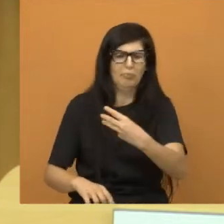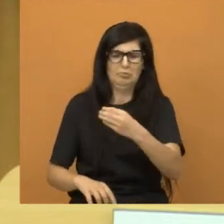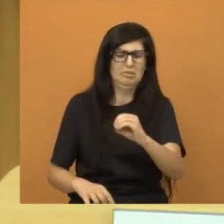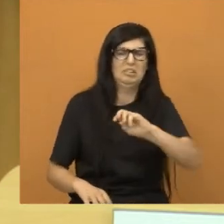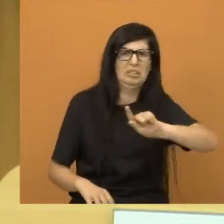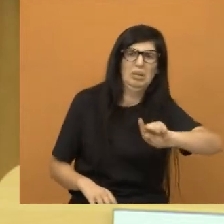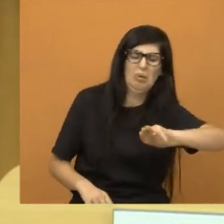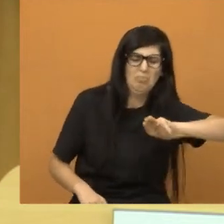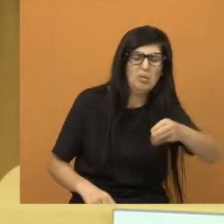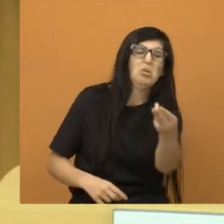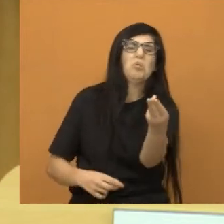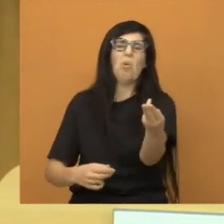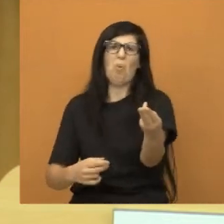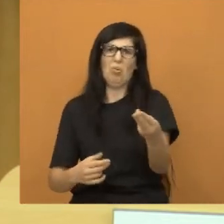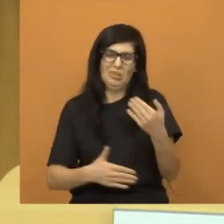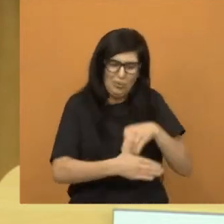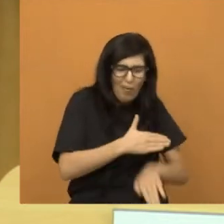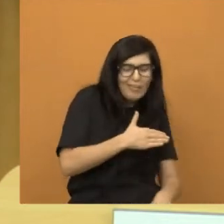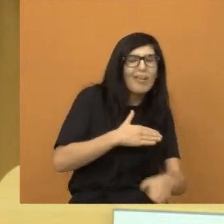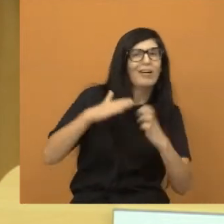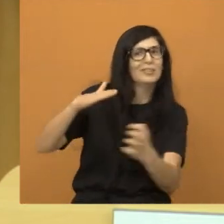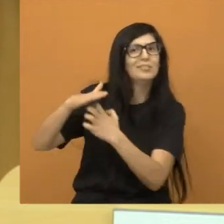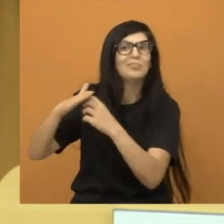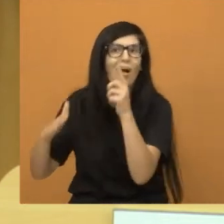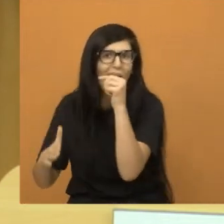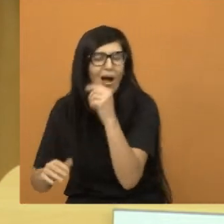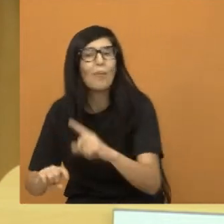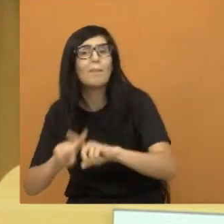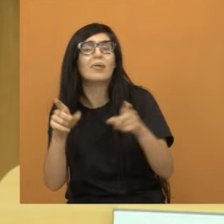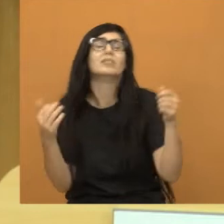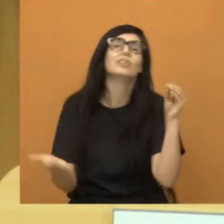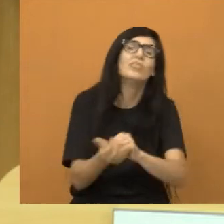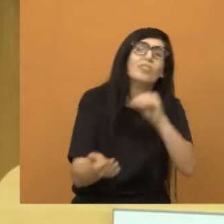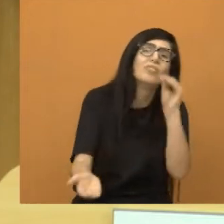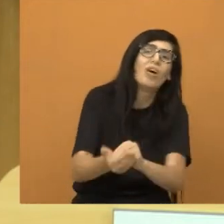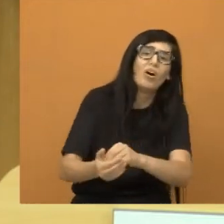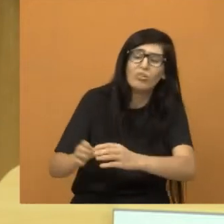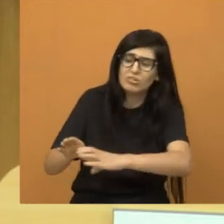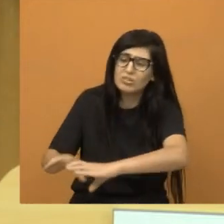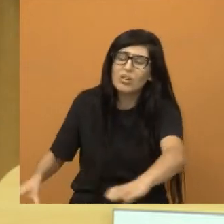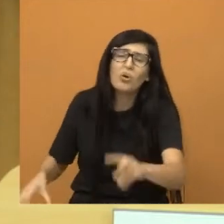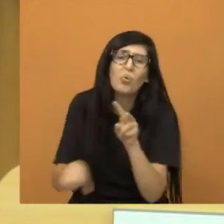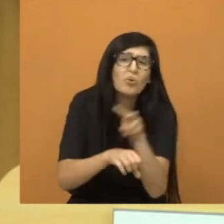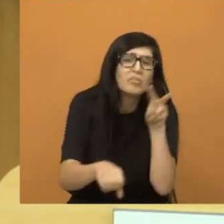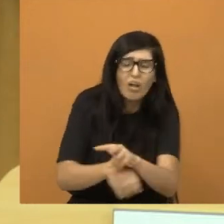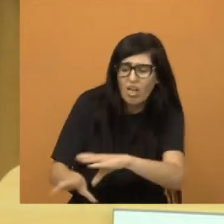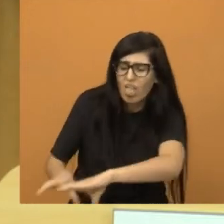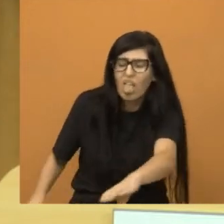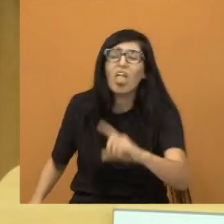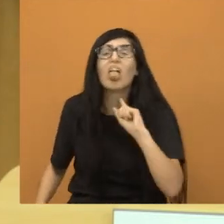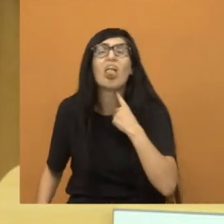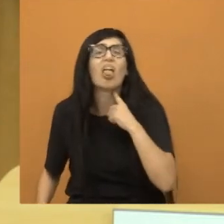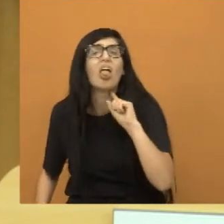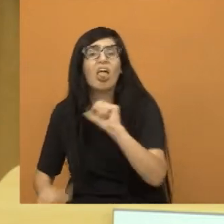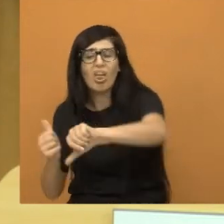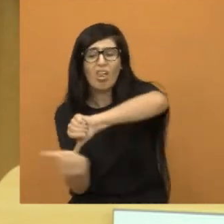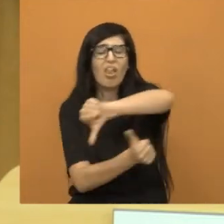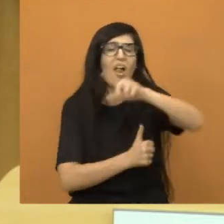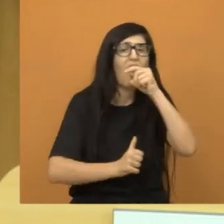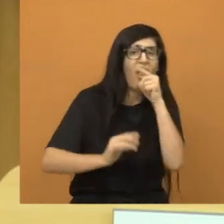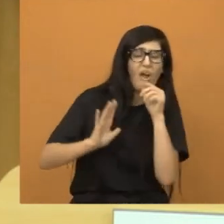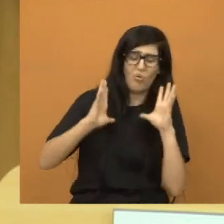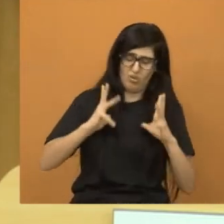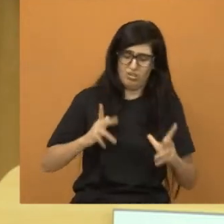ainda falta terminar as obras de tratamento de esgoto, ainda falta a gente universalizar o acesso